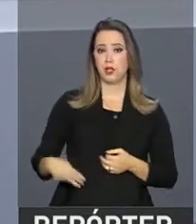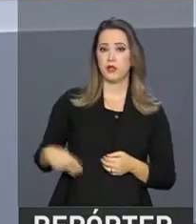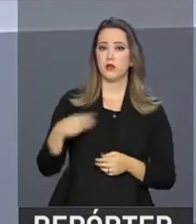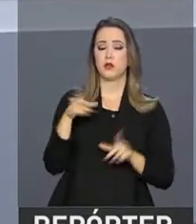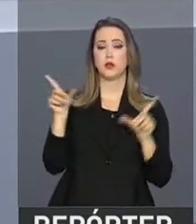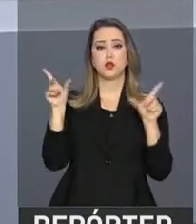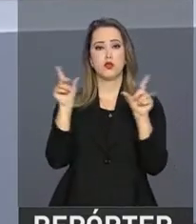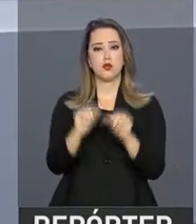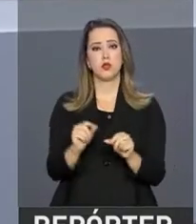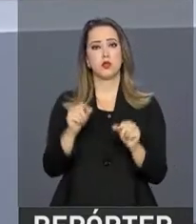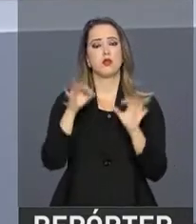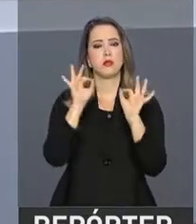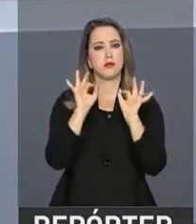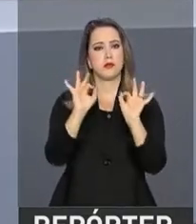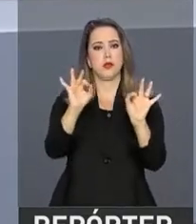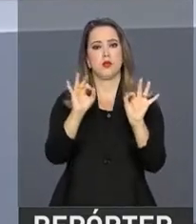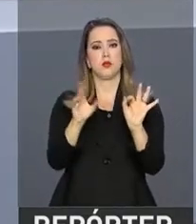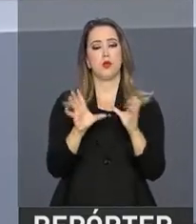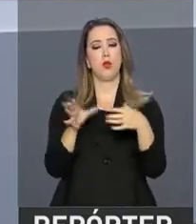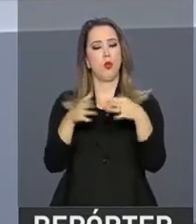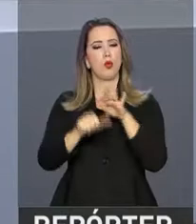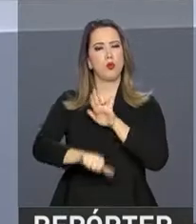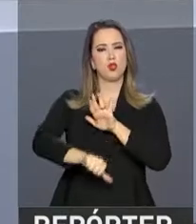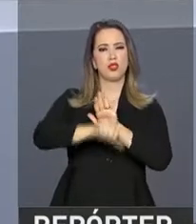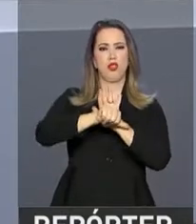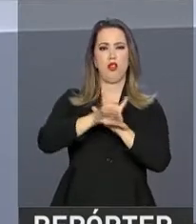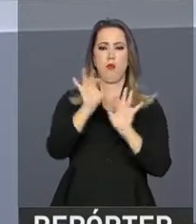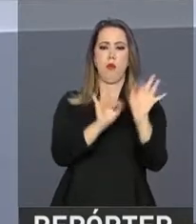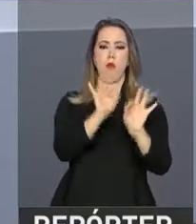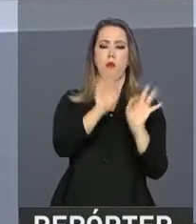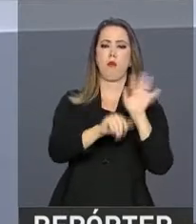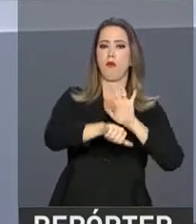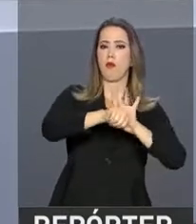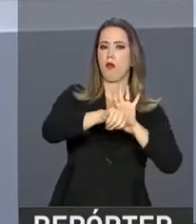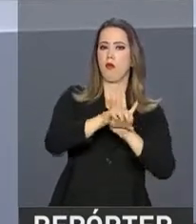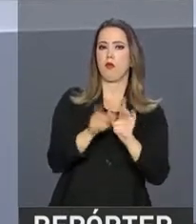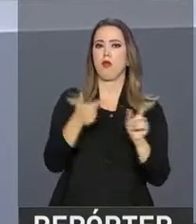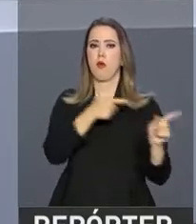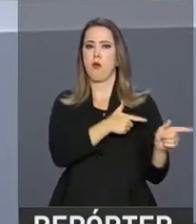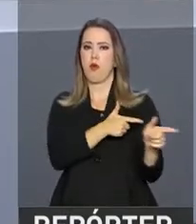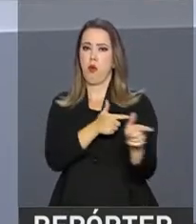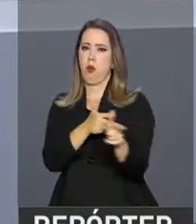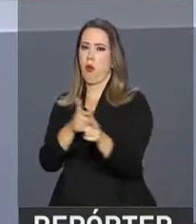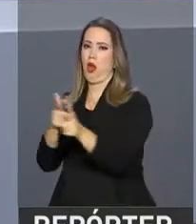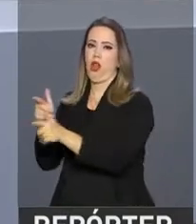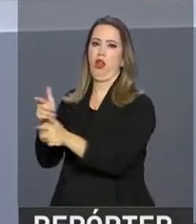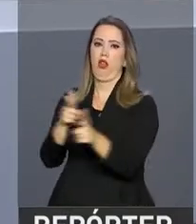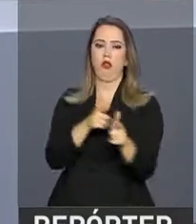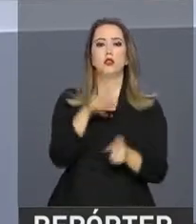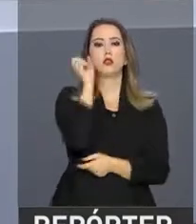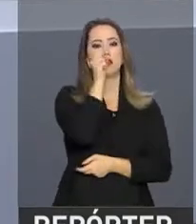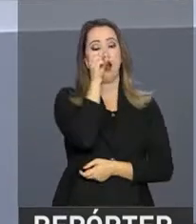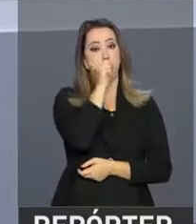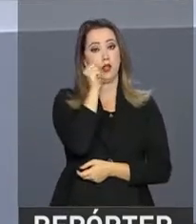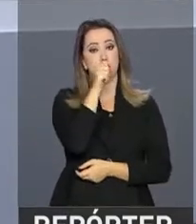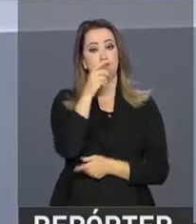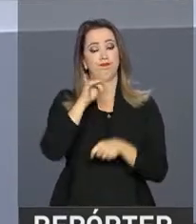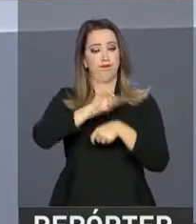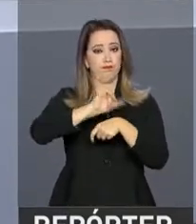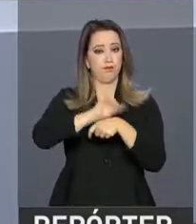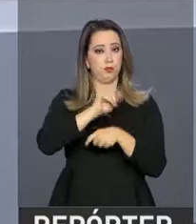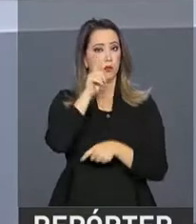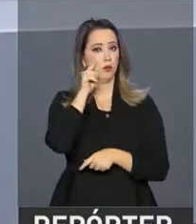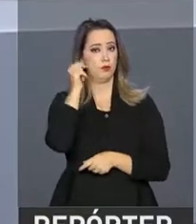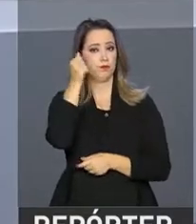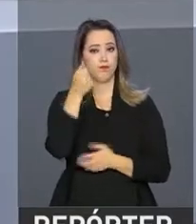reprimir de forma exemplar a ação de grupos criminosos envolvidos na chacina ocorrida no último sábado em fortaleza o